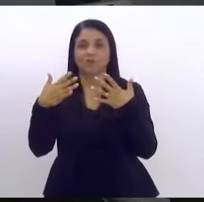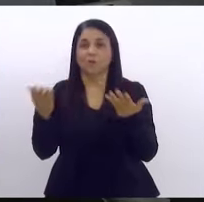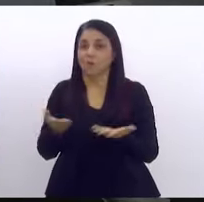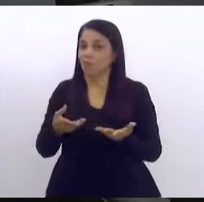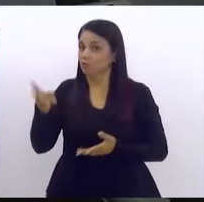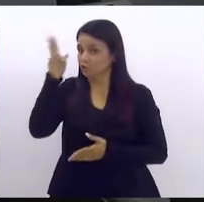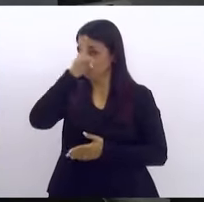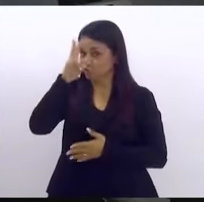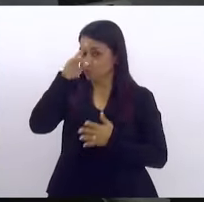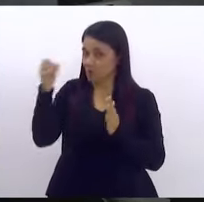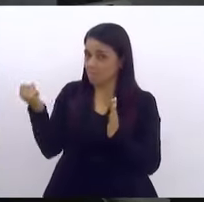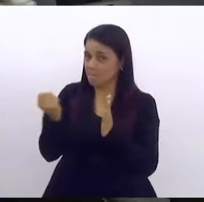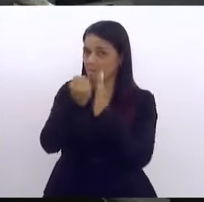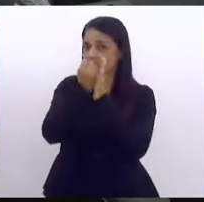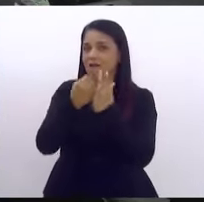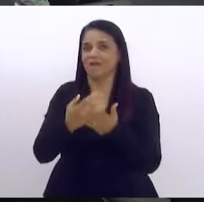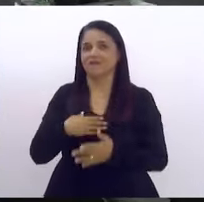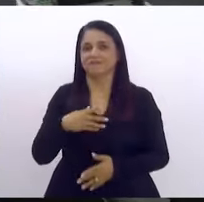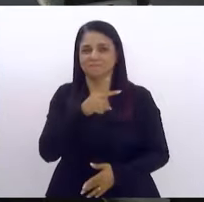aqui, presidente Bacelar.